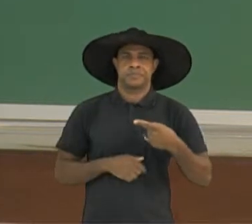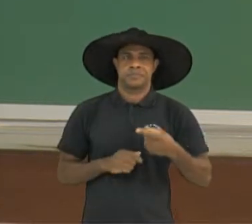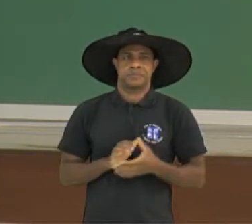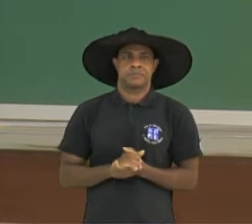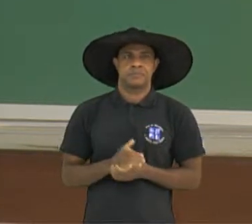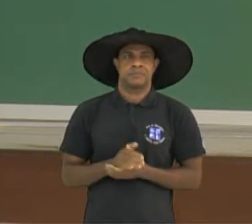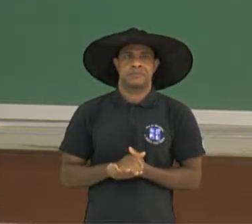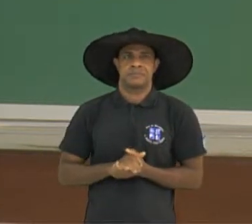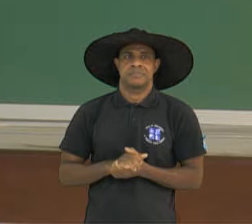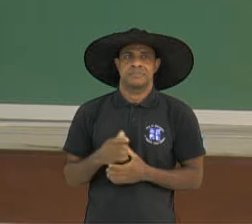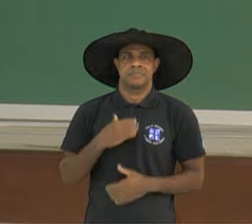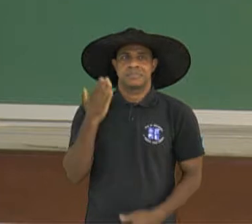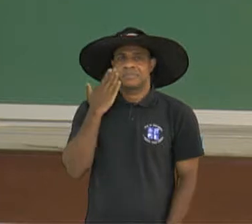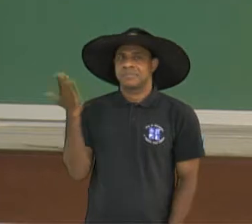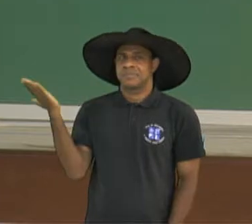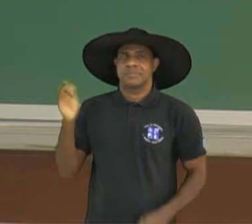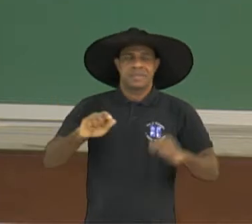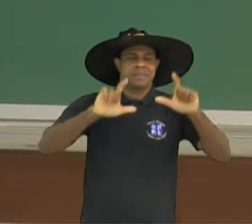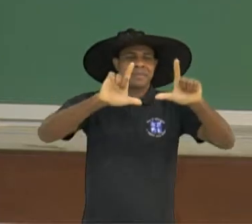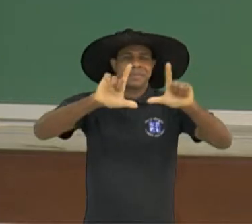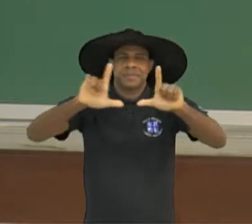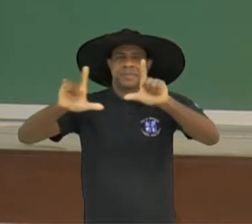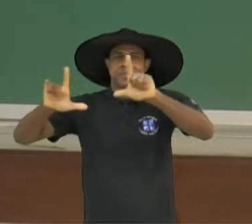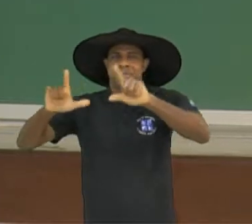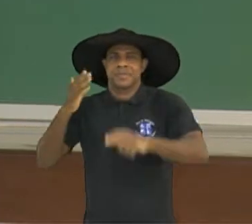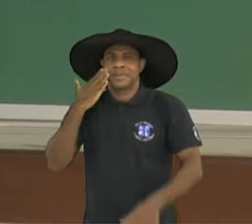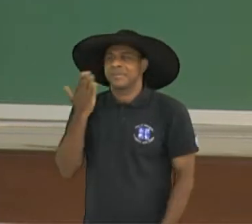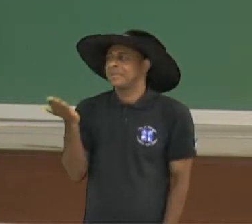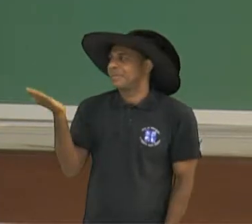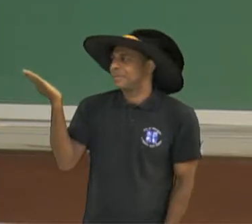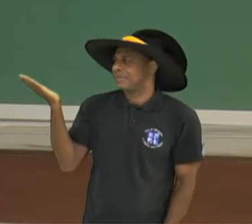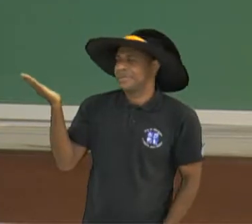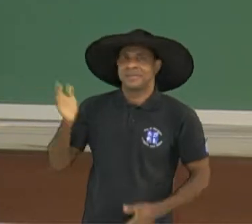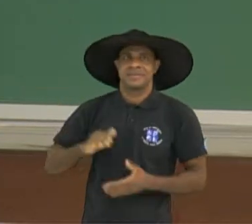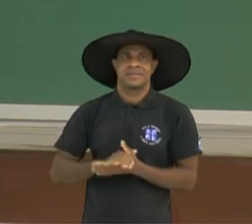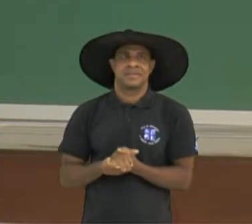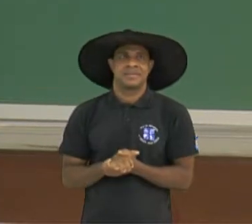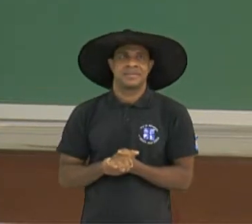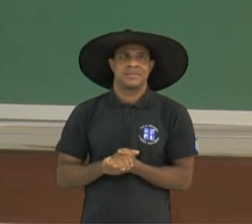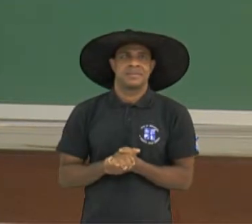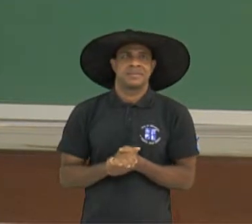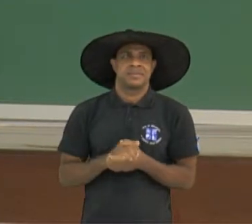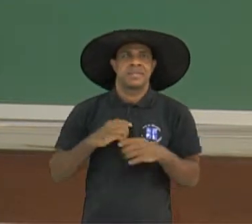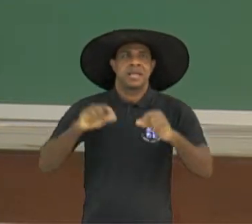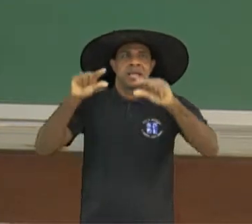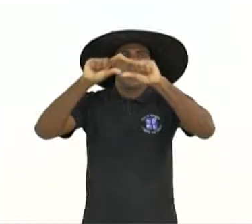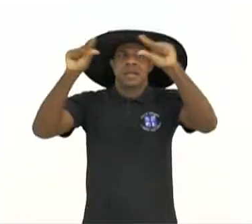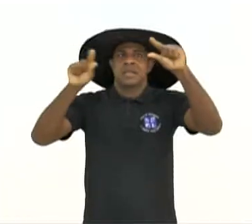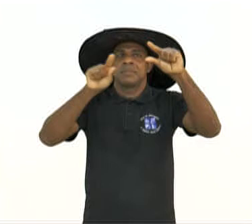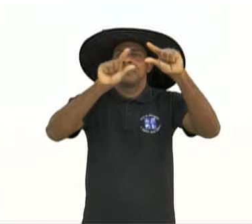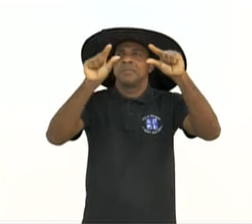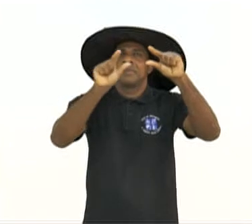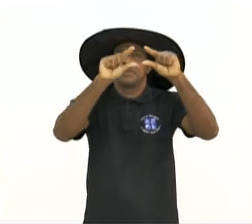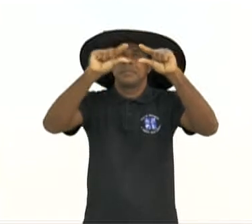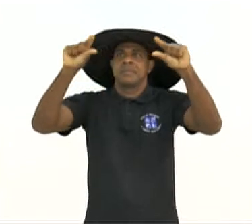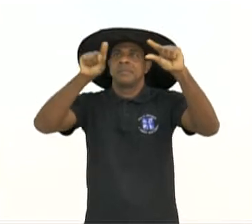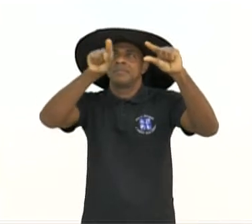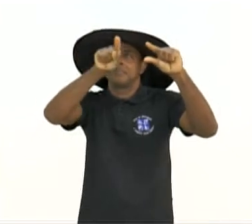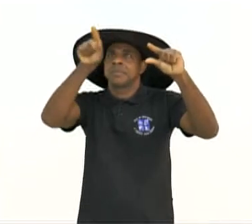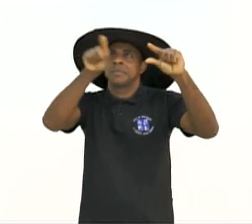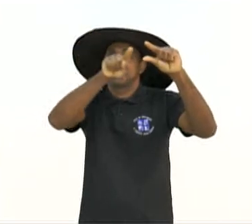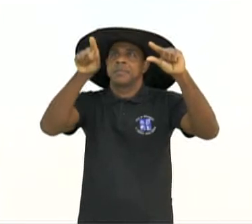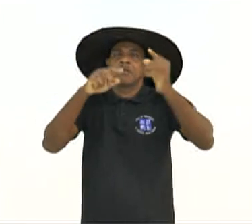aqui Jack-o'-lantern, ghost, skeleton, black cat, witch, masks. Então, de acordo